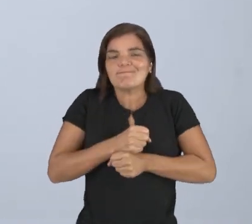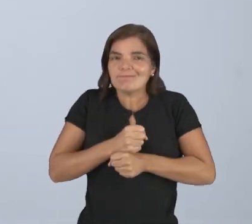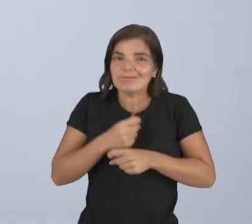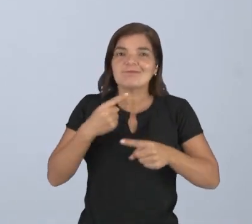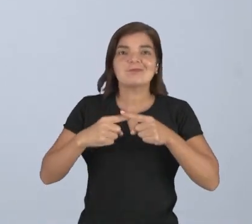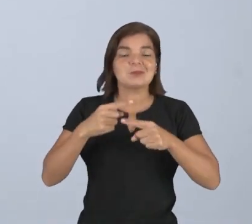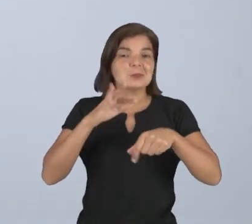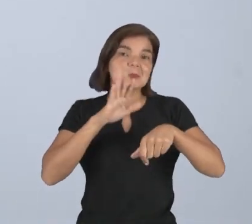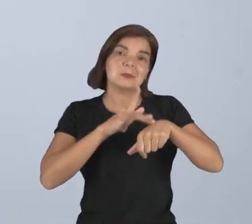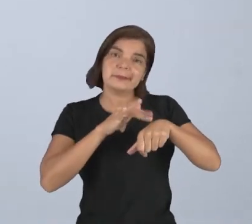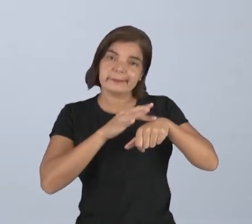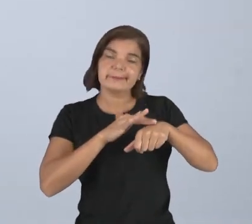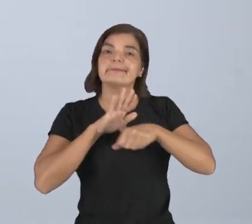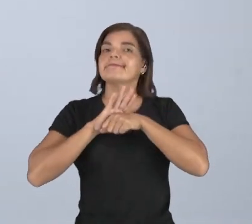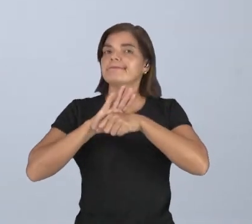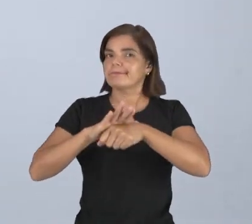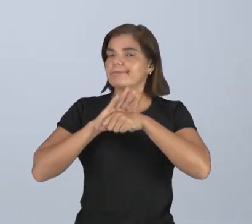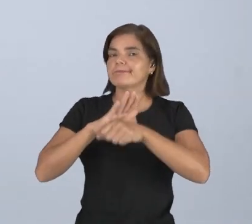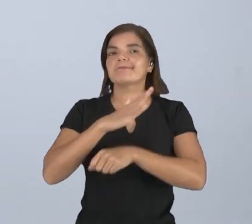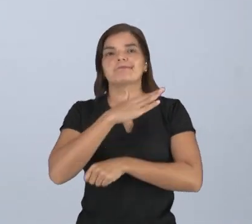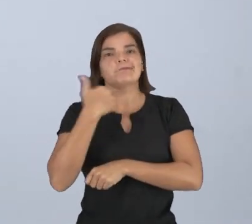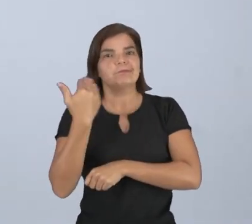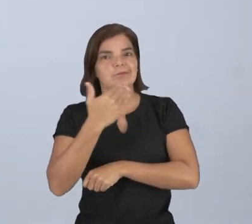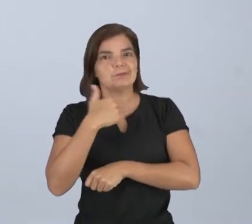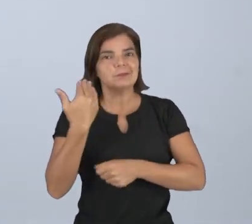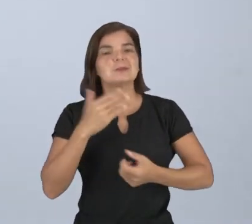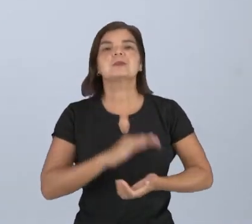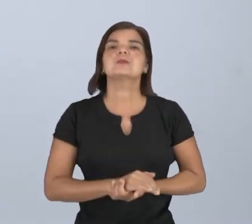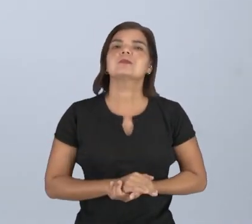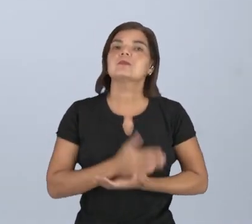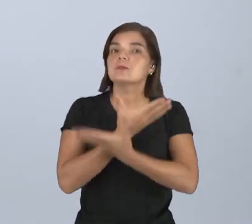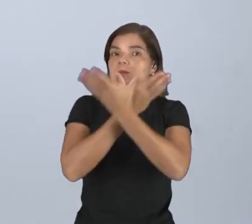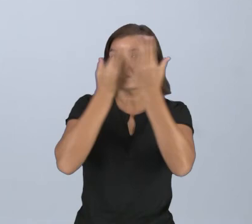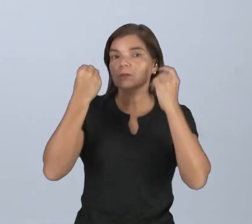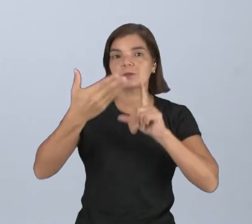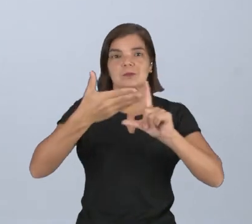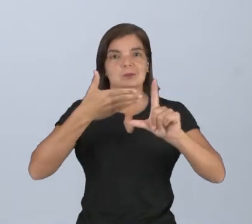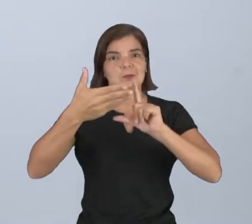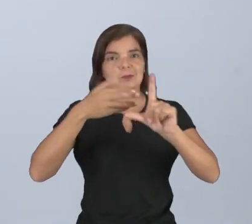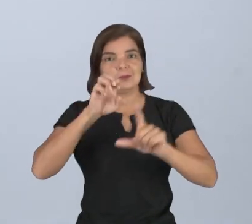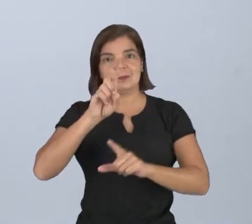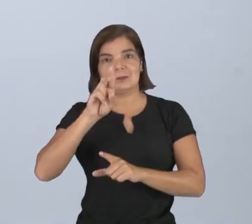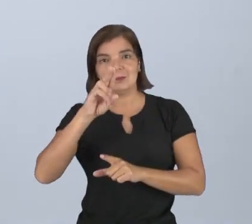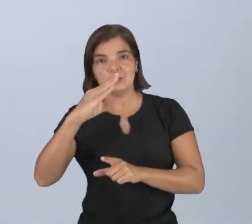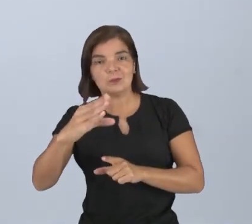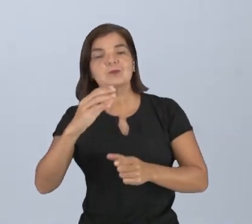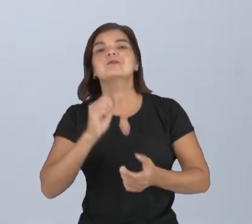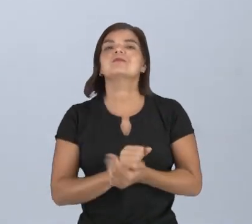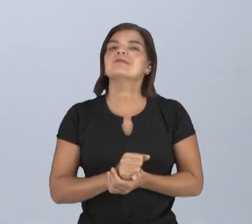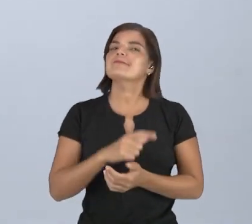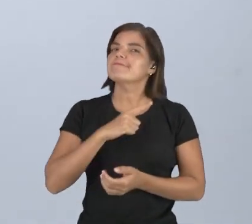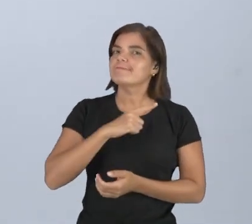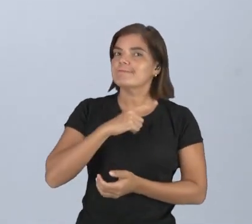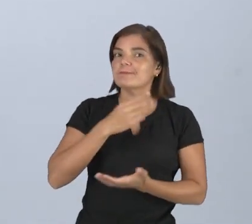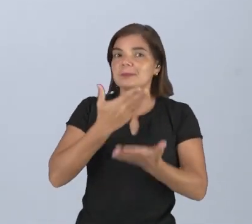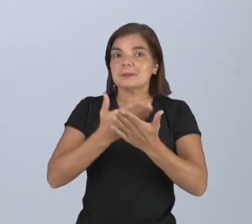aí para essas doenças que ajudaram aí nessa dizimação. Pessoal, não esqueçam de acessar a nossa plataforma,